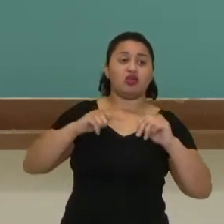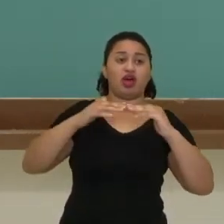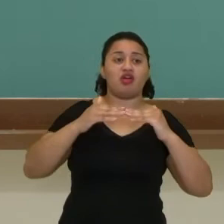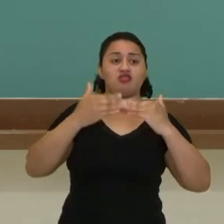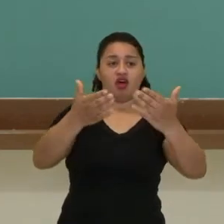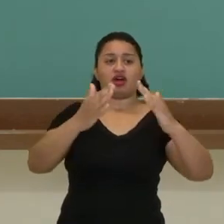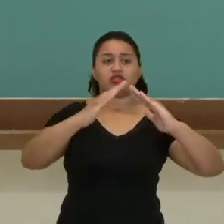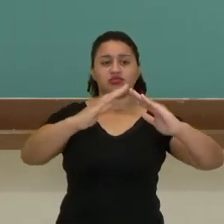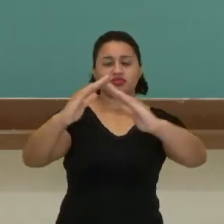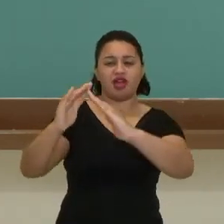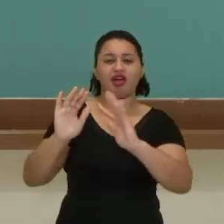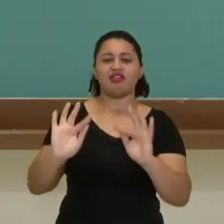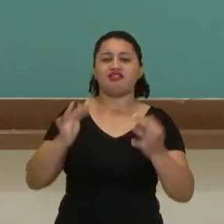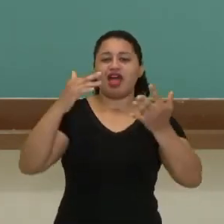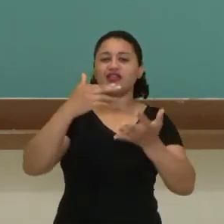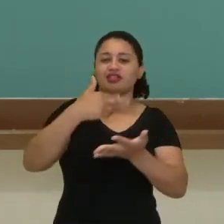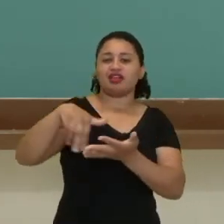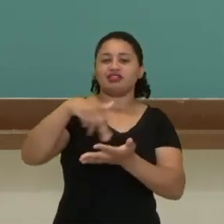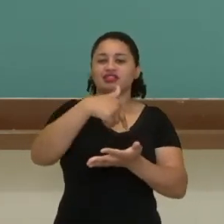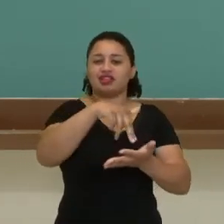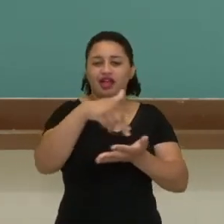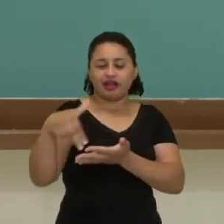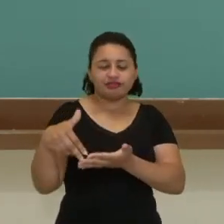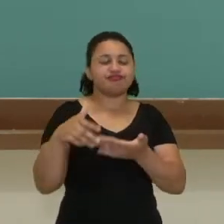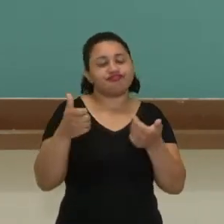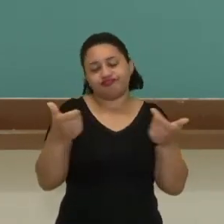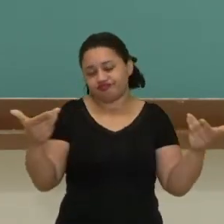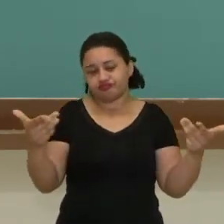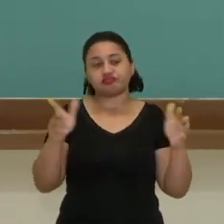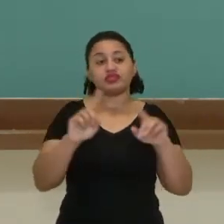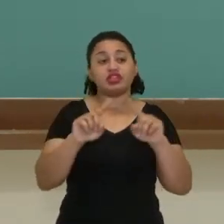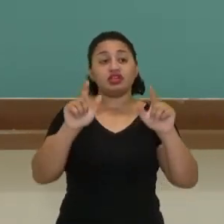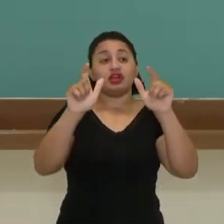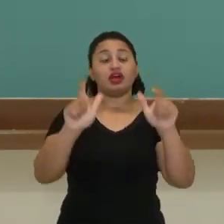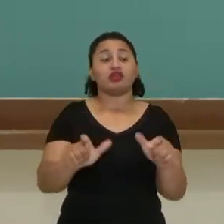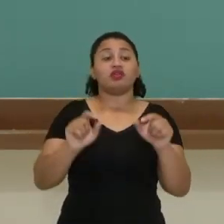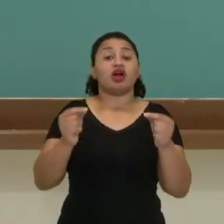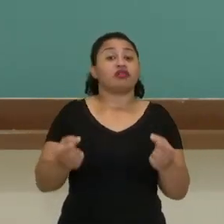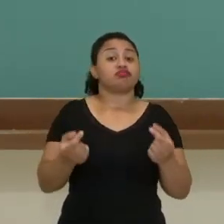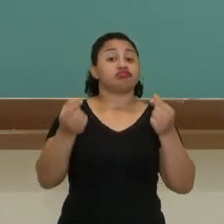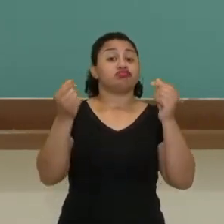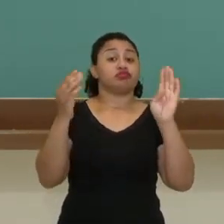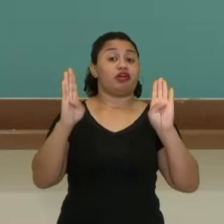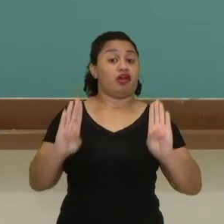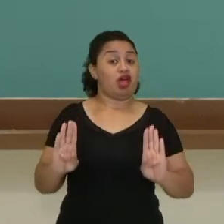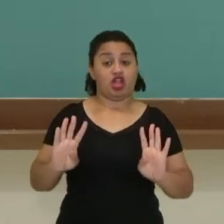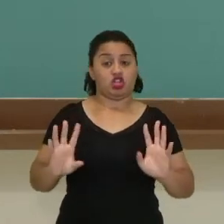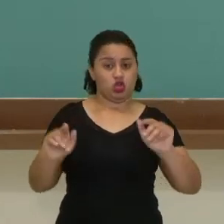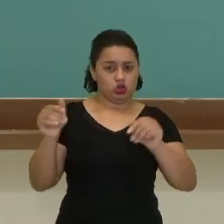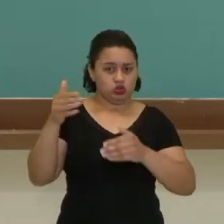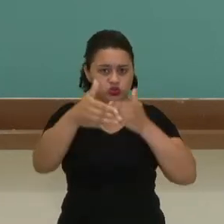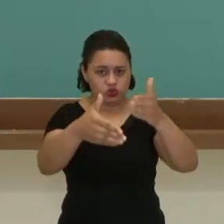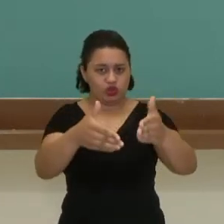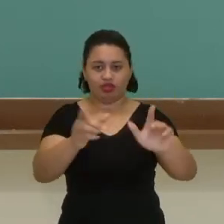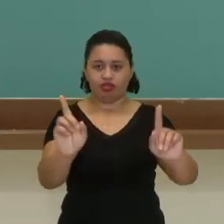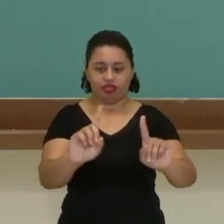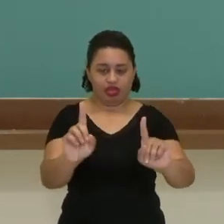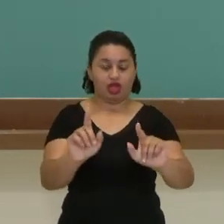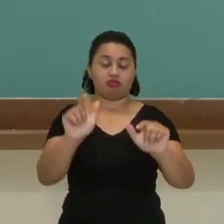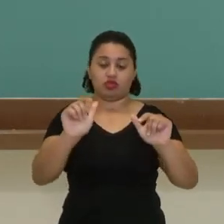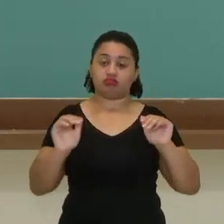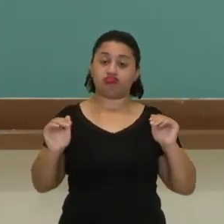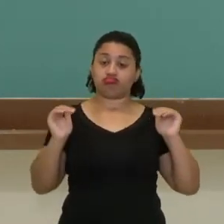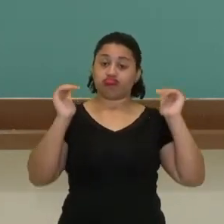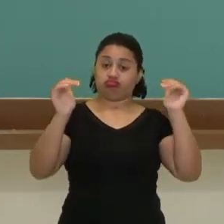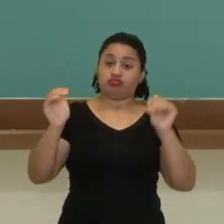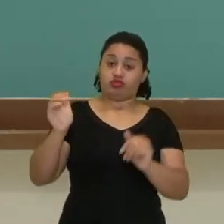para baile. Só que é bom frisar que esse local era um local burguês, não era todo mundo que tinha acesso a isso. Era um pessoal mais de elite, um